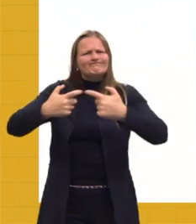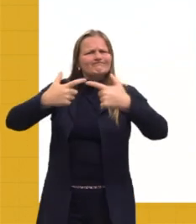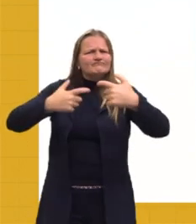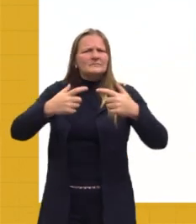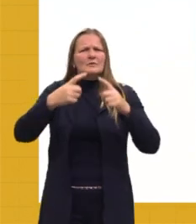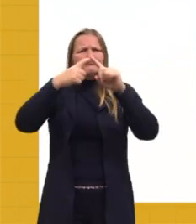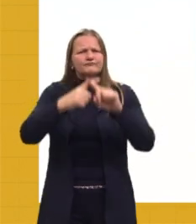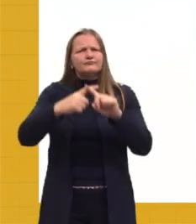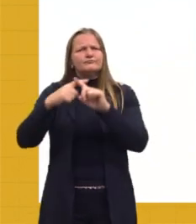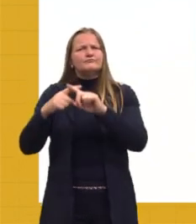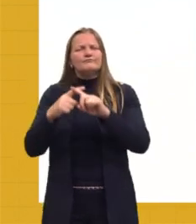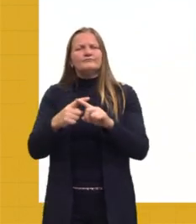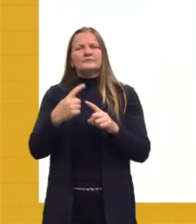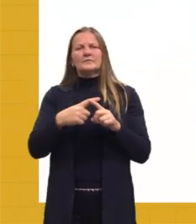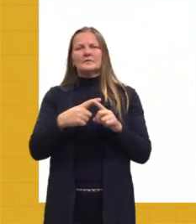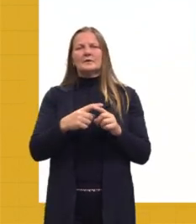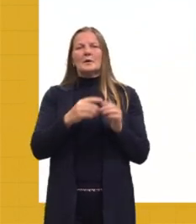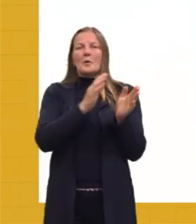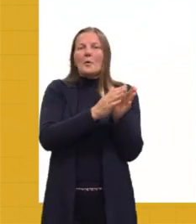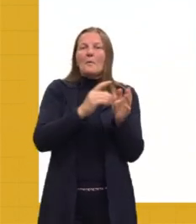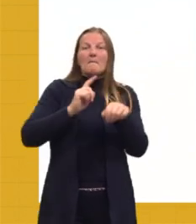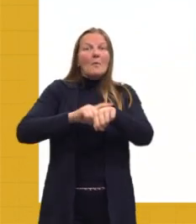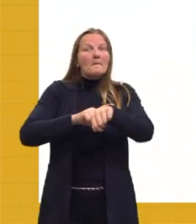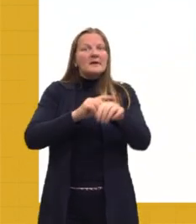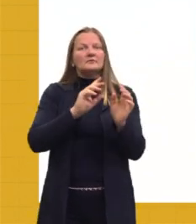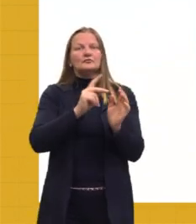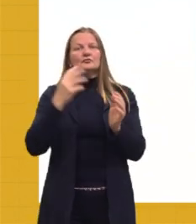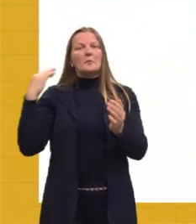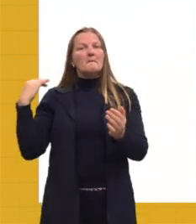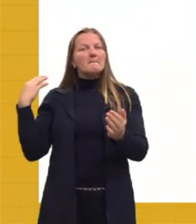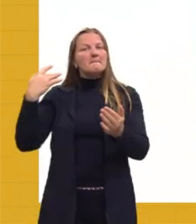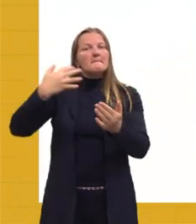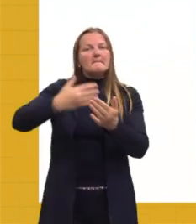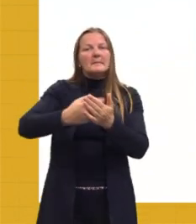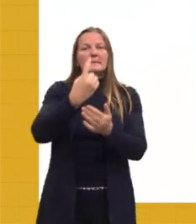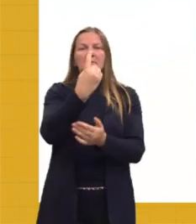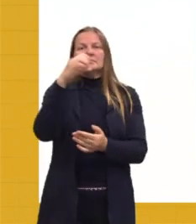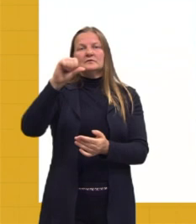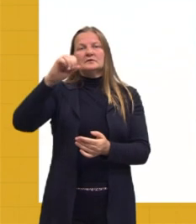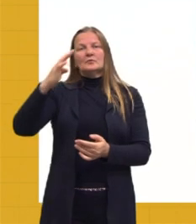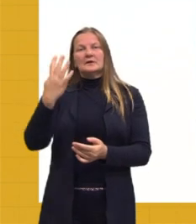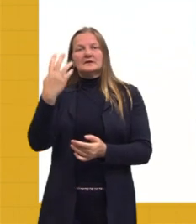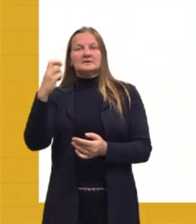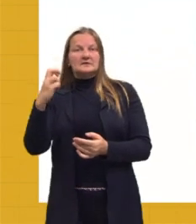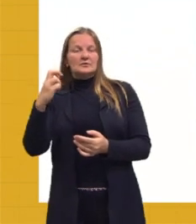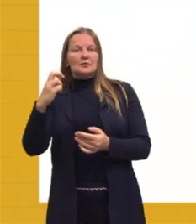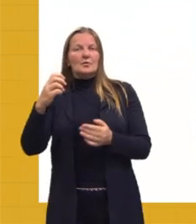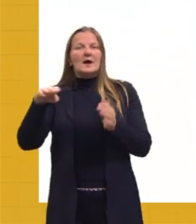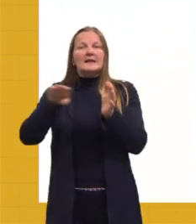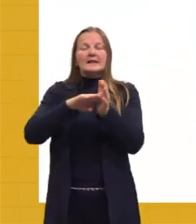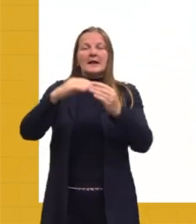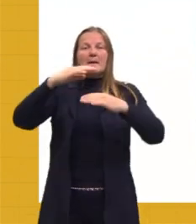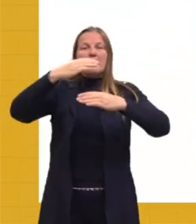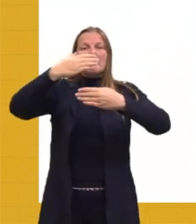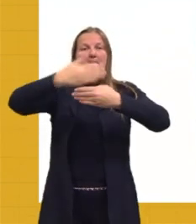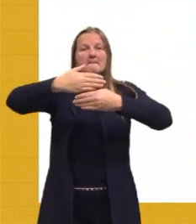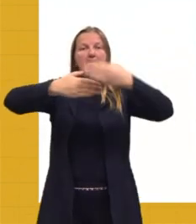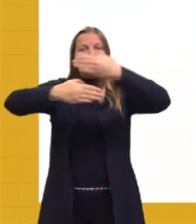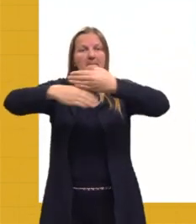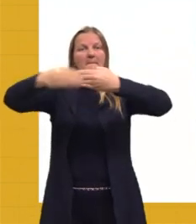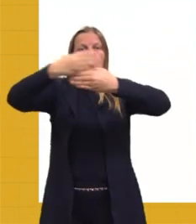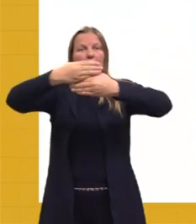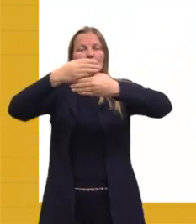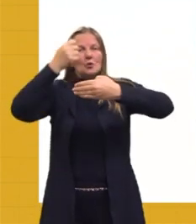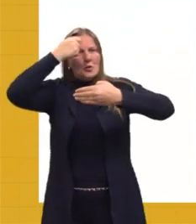e a velha ordem mundial então esse período que vigorou de 45 até a queda do muro de Berlim né quando nós ainda tínhamos a